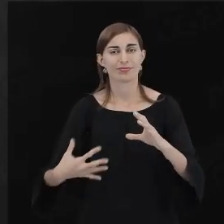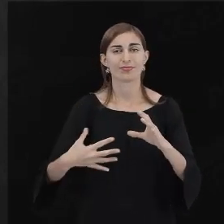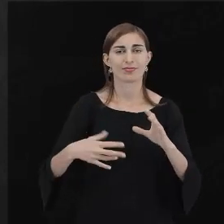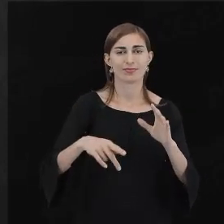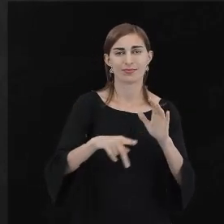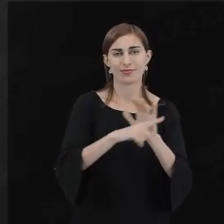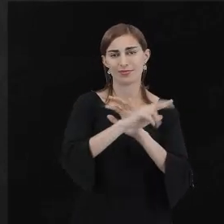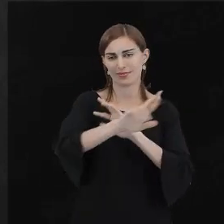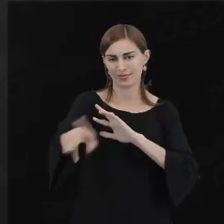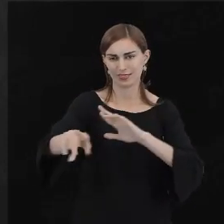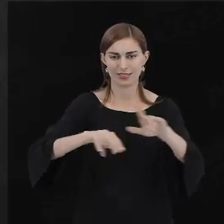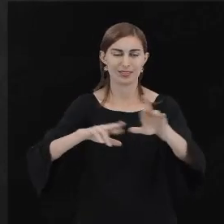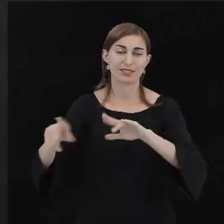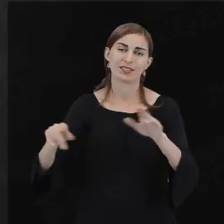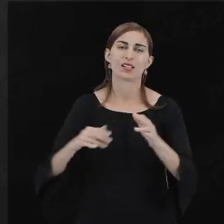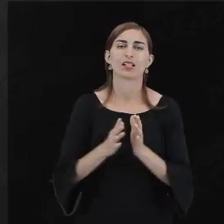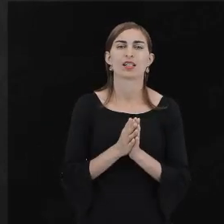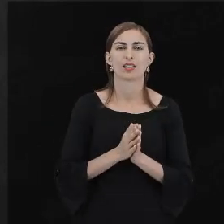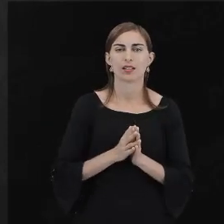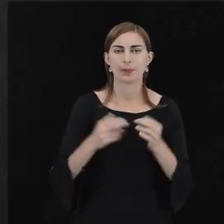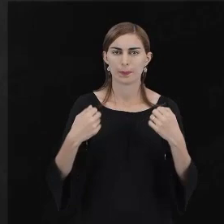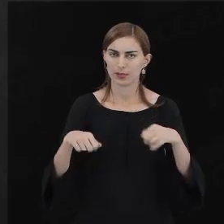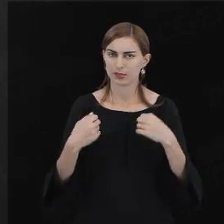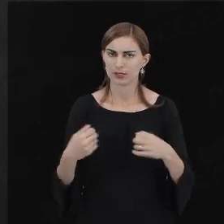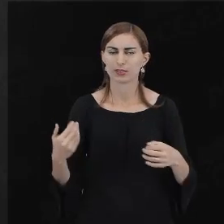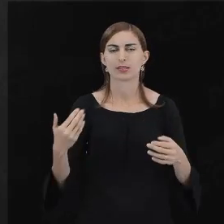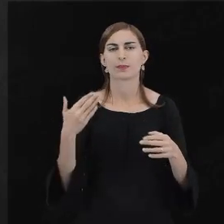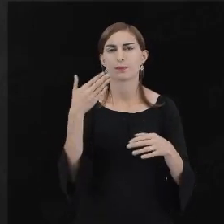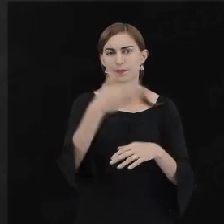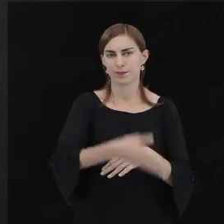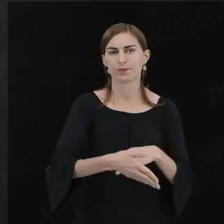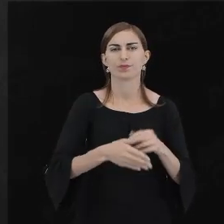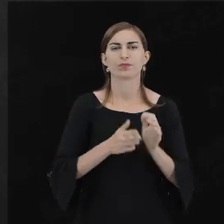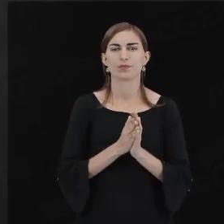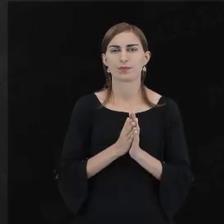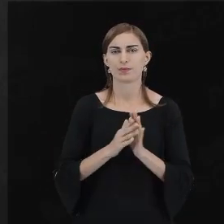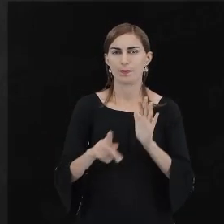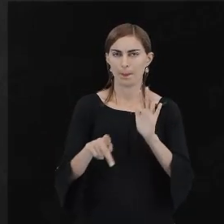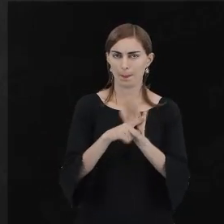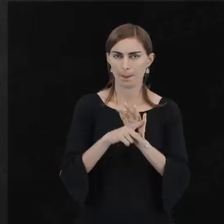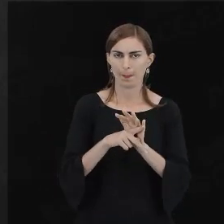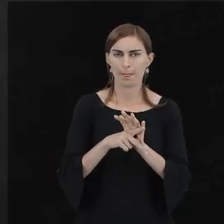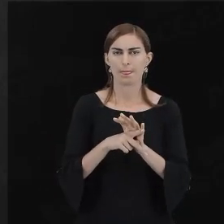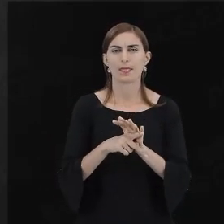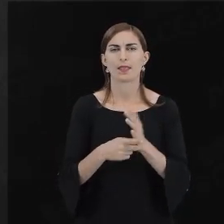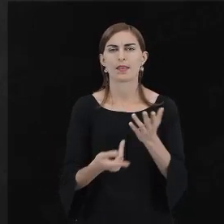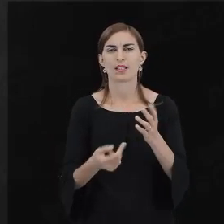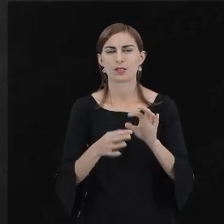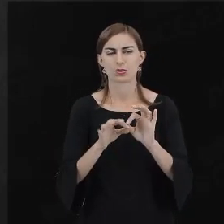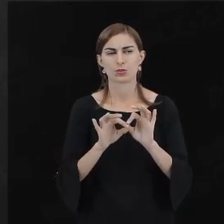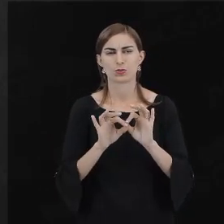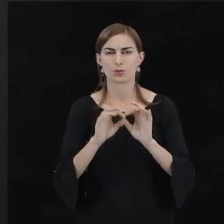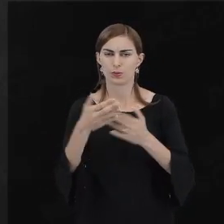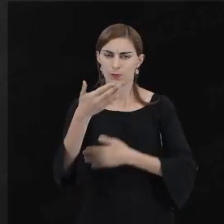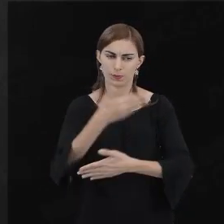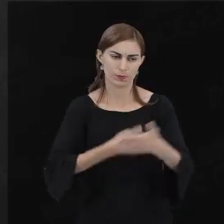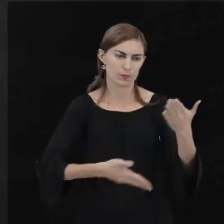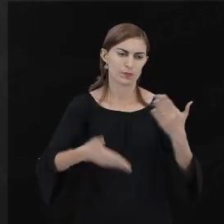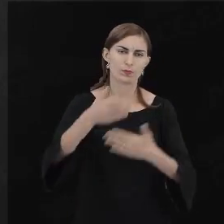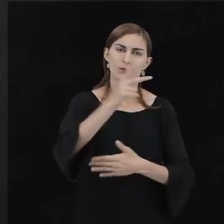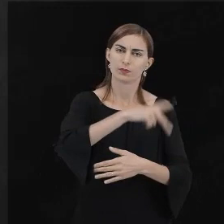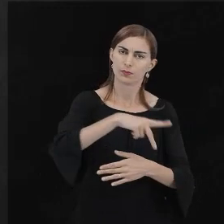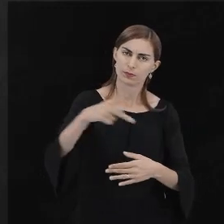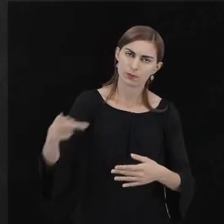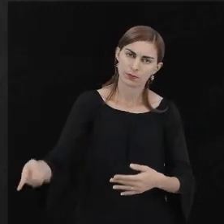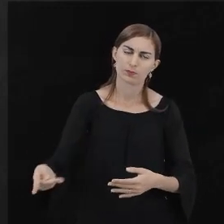entram tanto no desempenho do estudante, na relação com o professor, quanto na relação com a escola. E